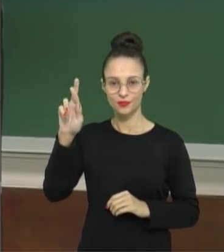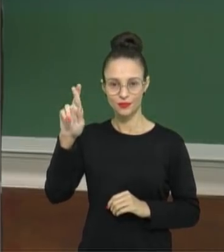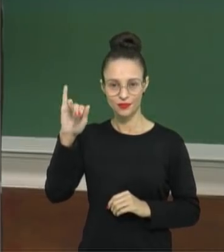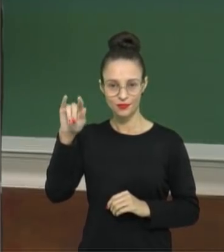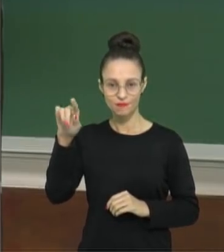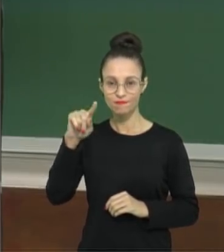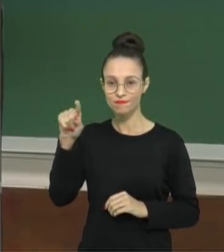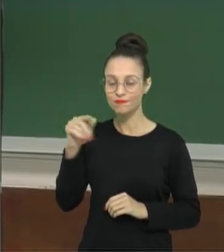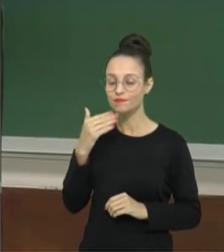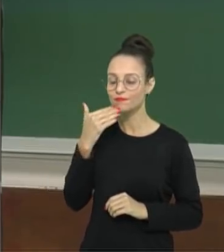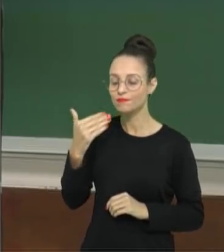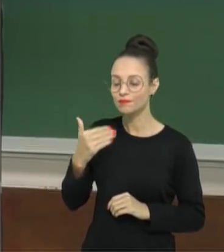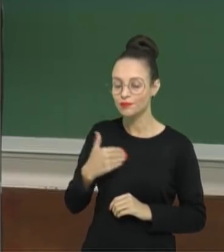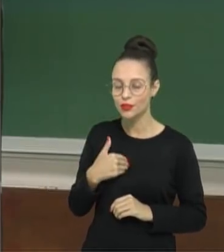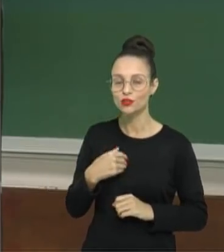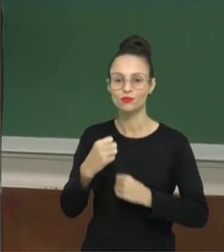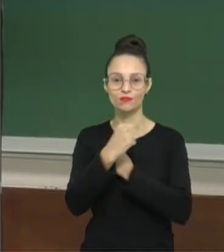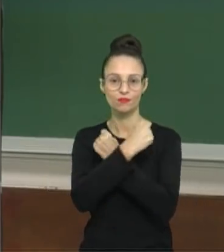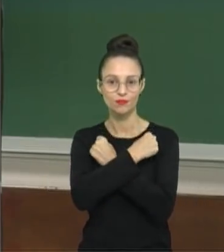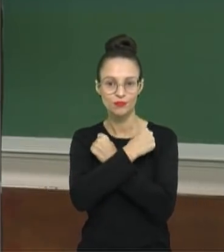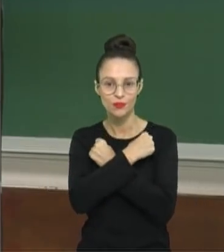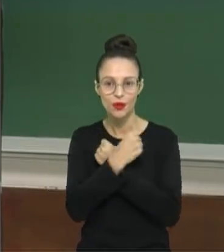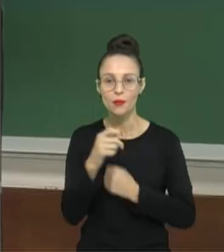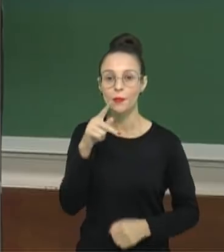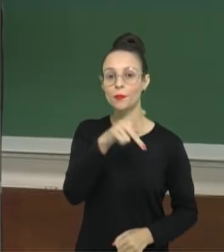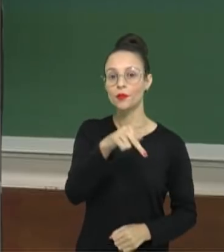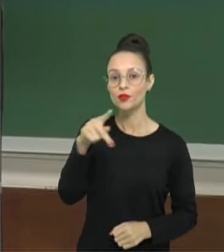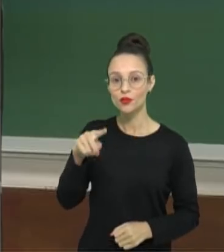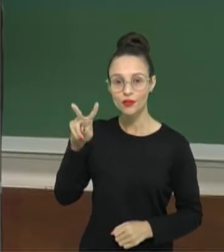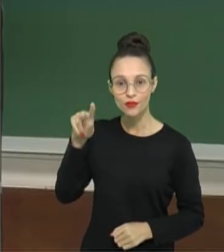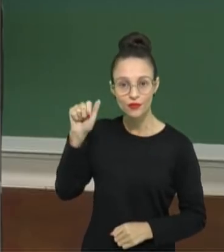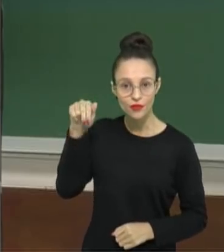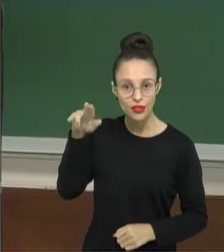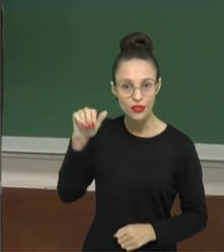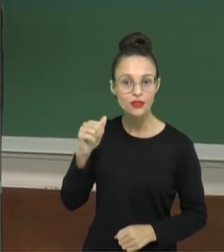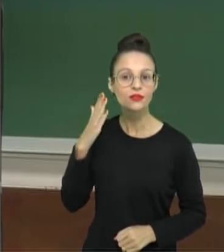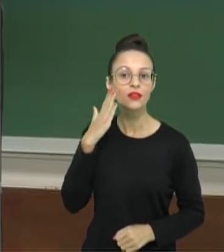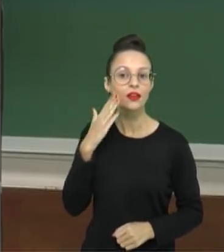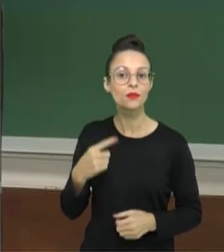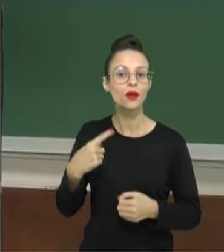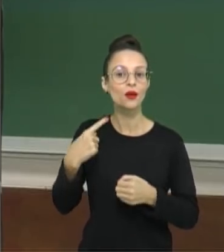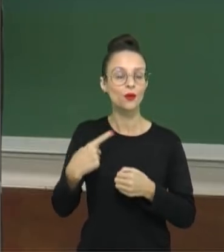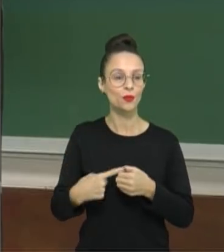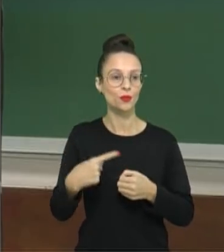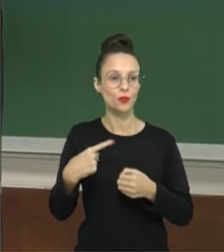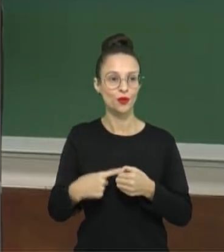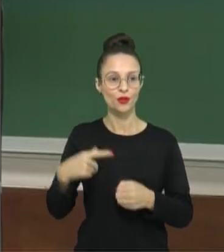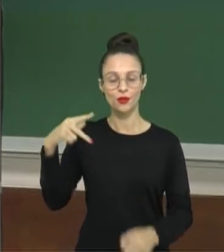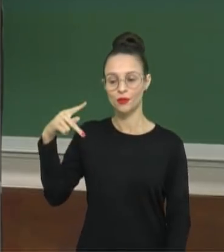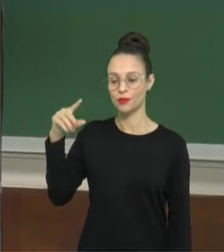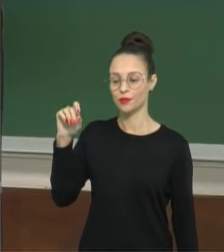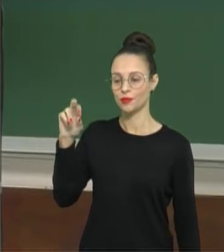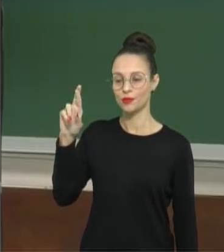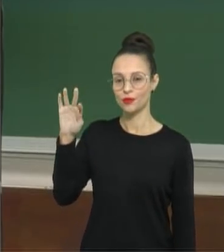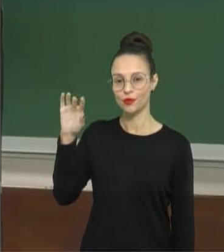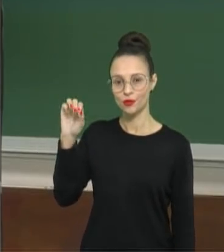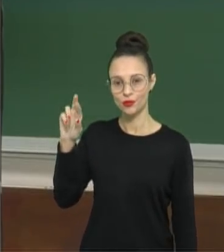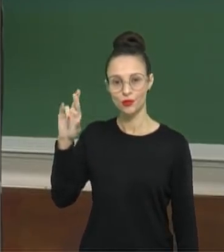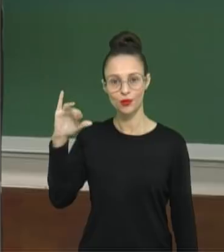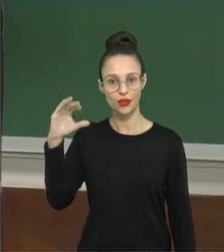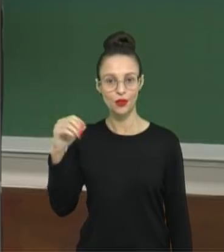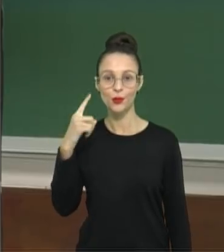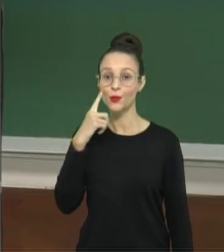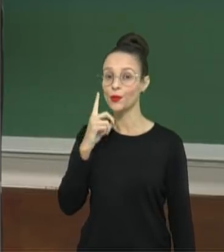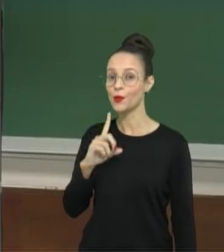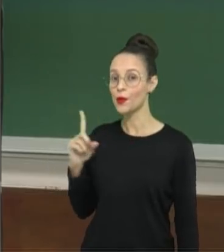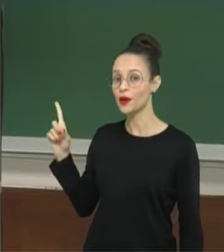mandar um beijo para a teacher Vânia. Sabe de onde elas são? Do município de Porto Rico, do Colégio